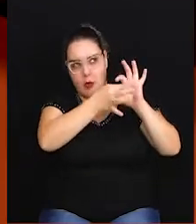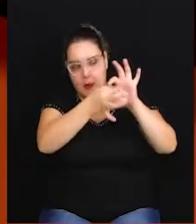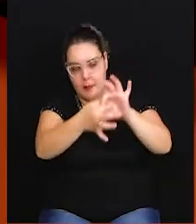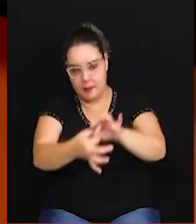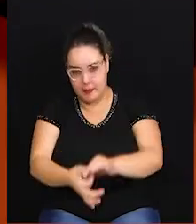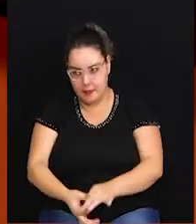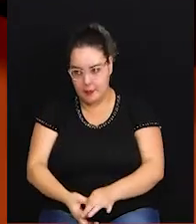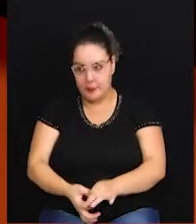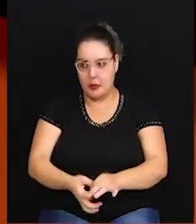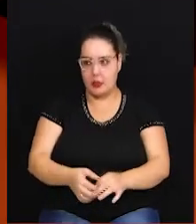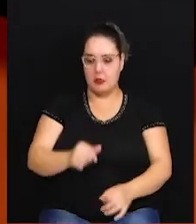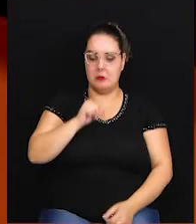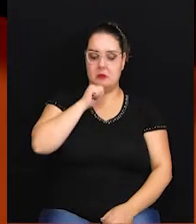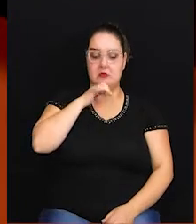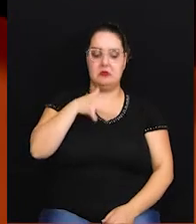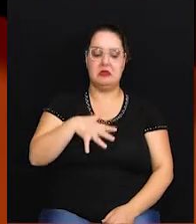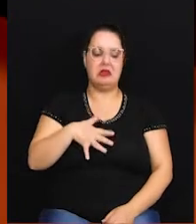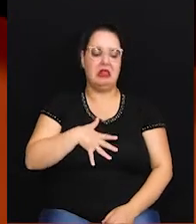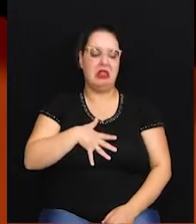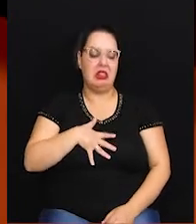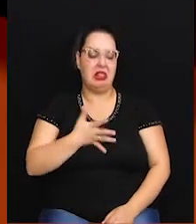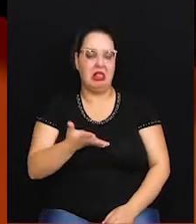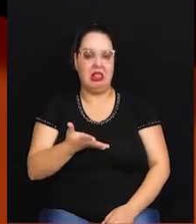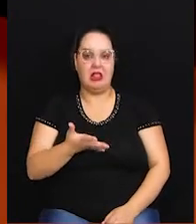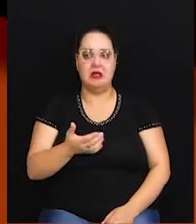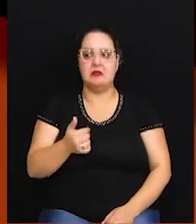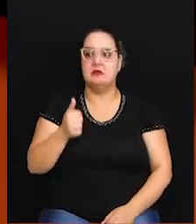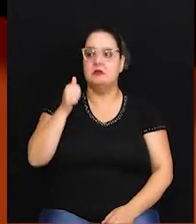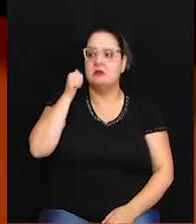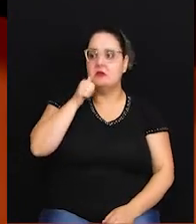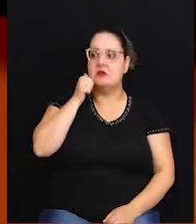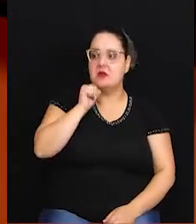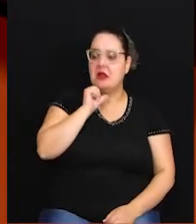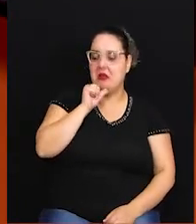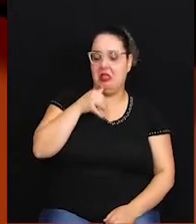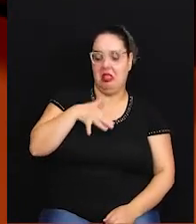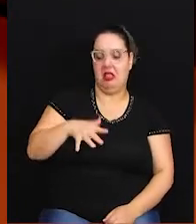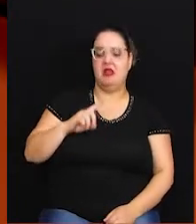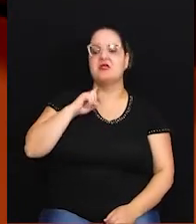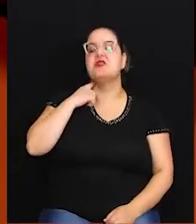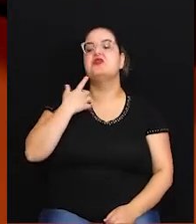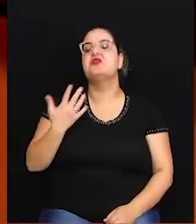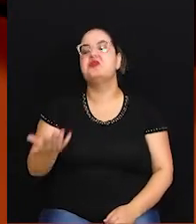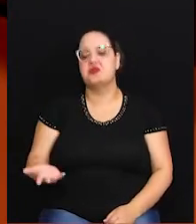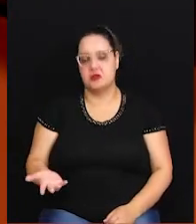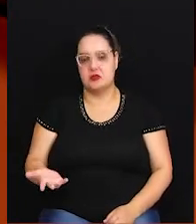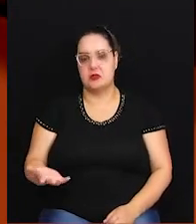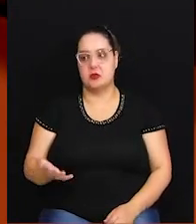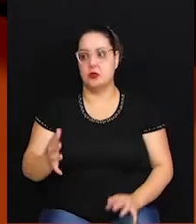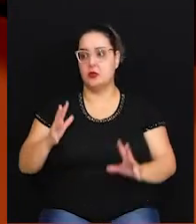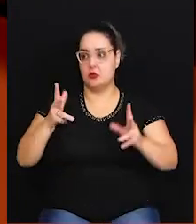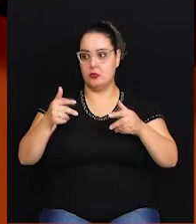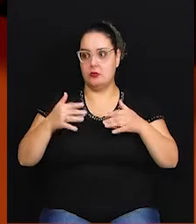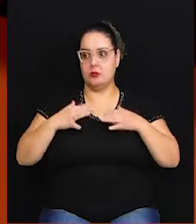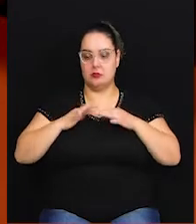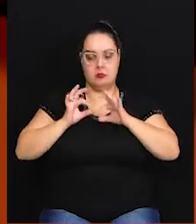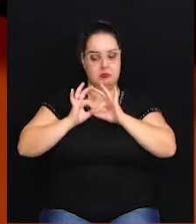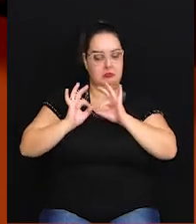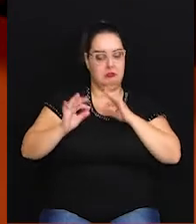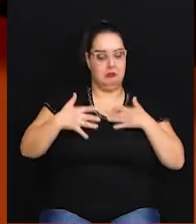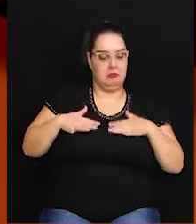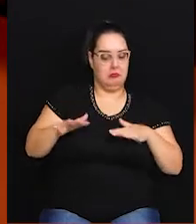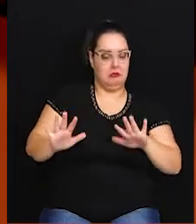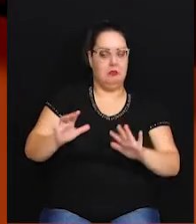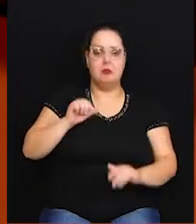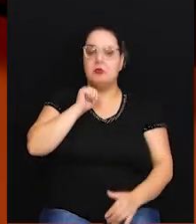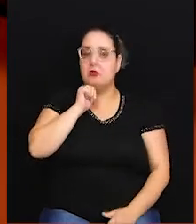era vista com repúdio, em que a mulher menstruada era vista como suja, então tudo que pudesse distanciar o corpo dela daquele